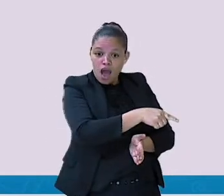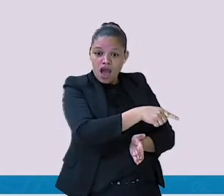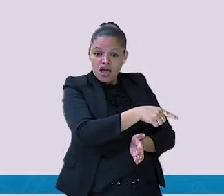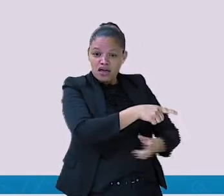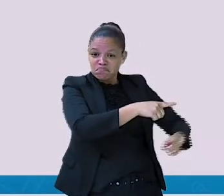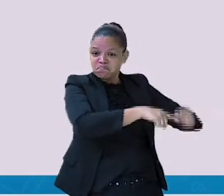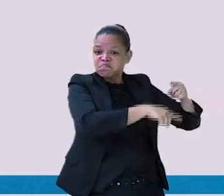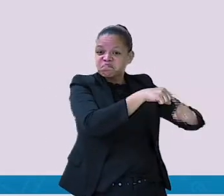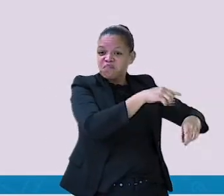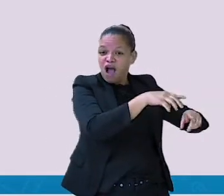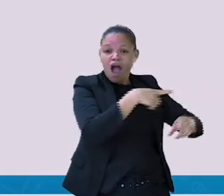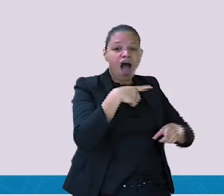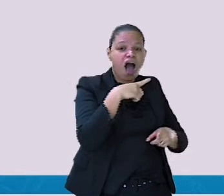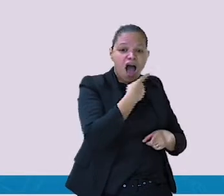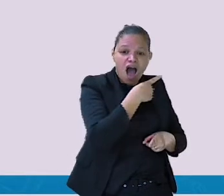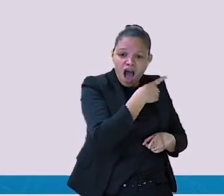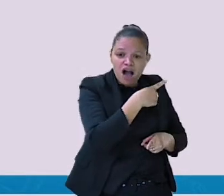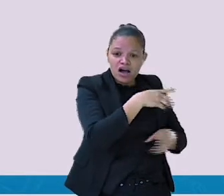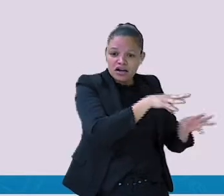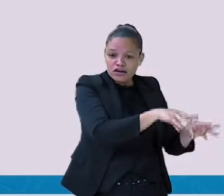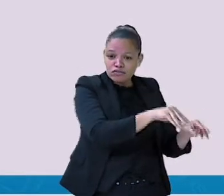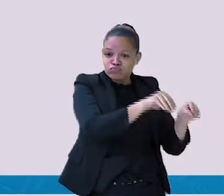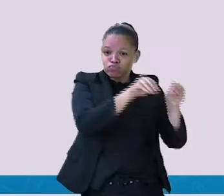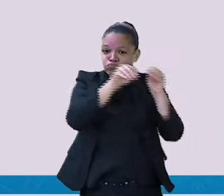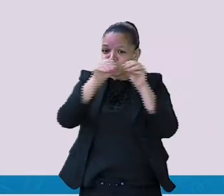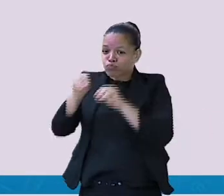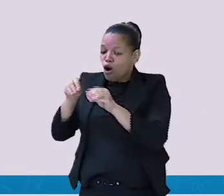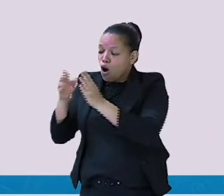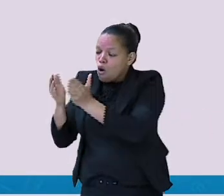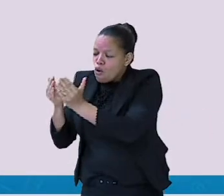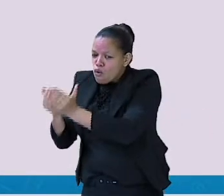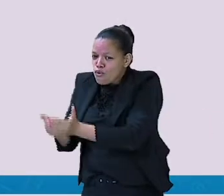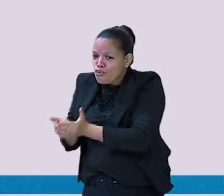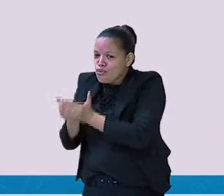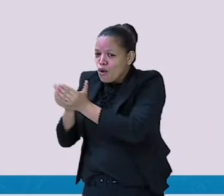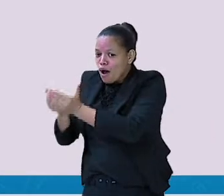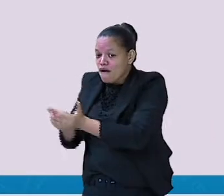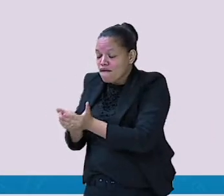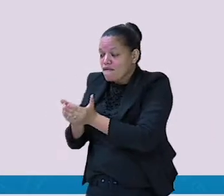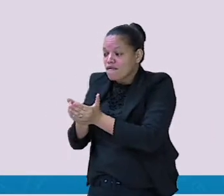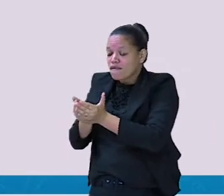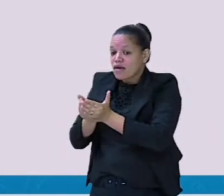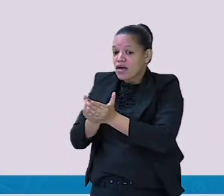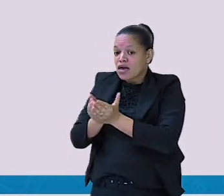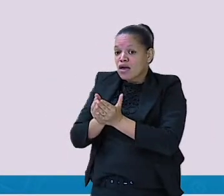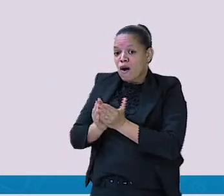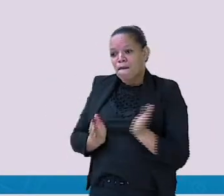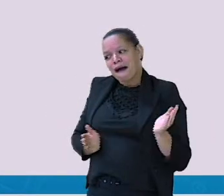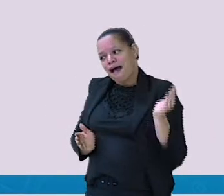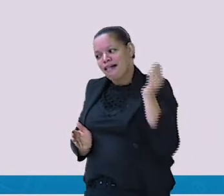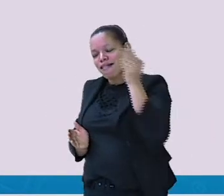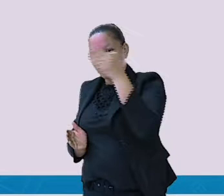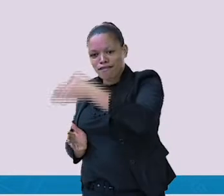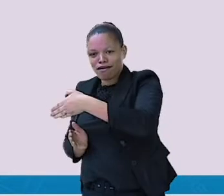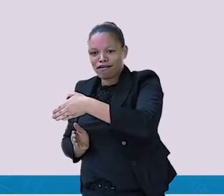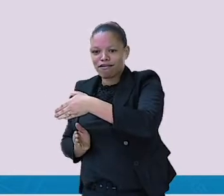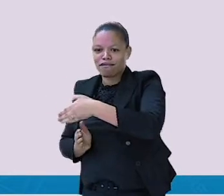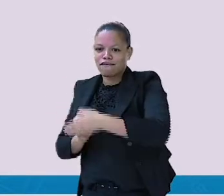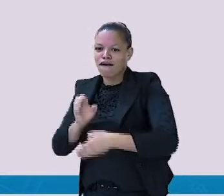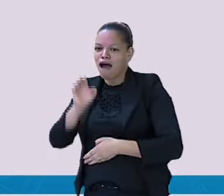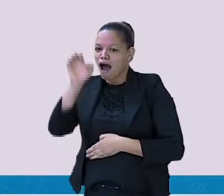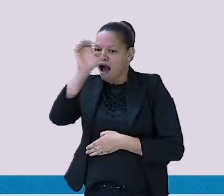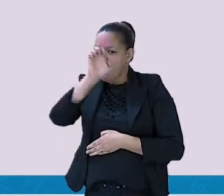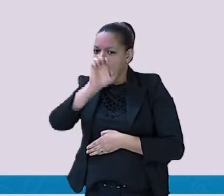Então, montar ali, criar toda aquela estratégia do engenho de açúcar próximo à praia, como a gente pode observar aqui, ó,